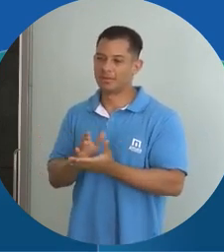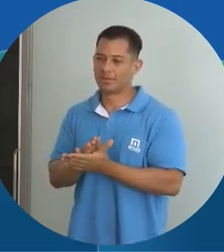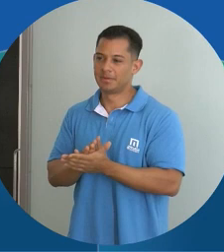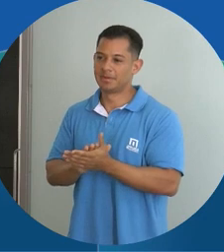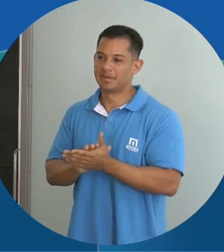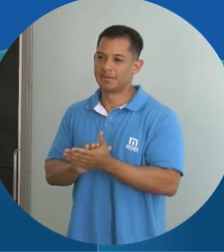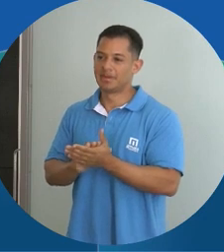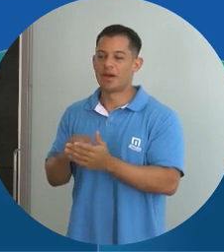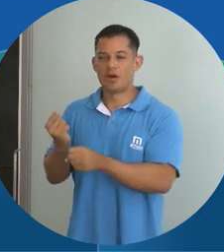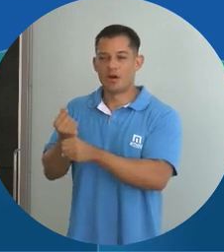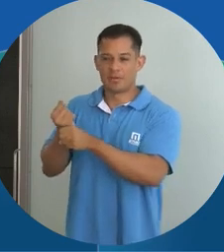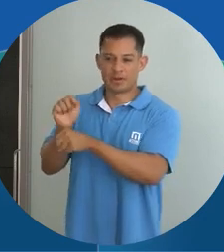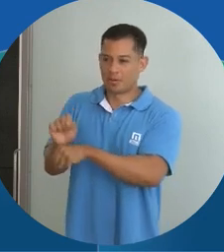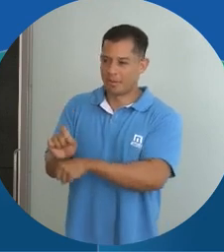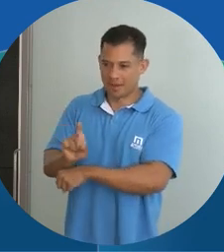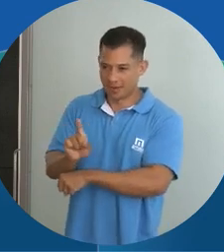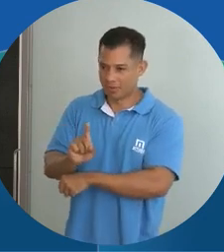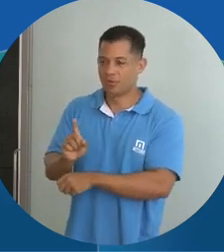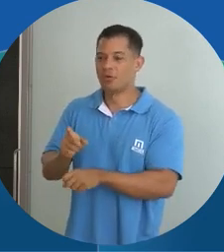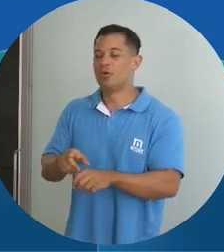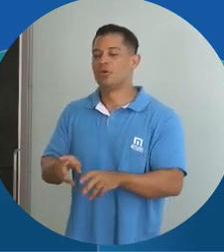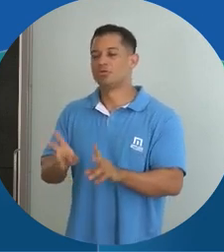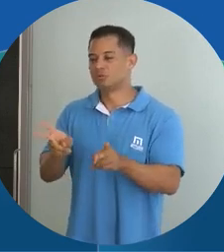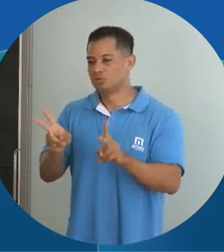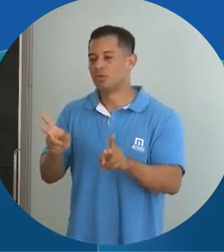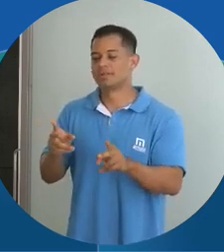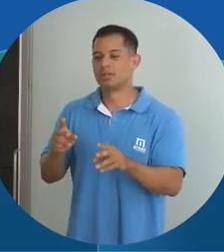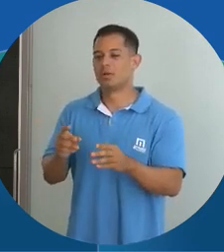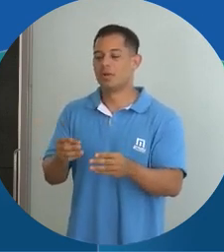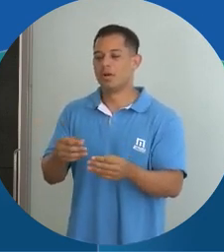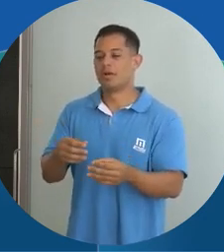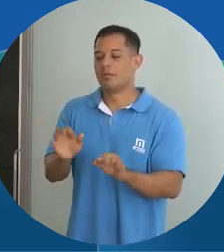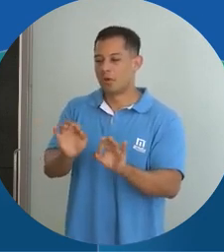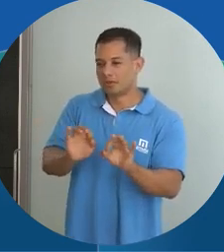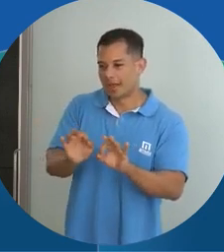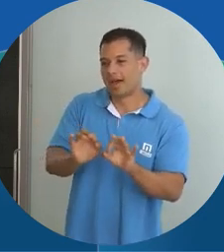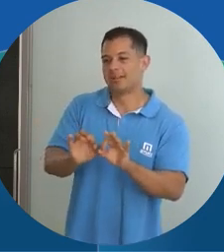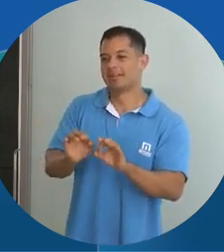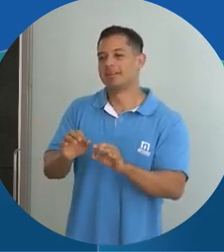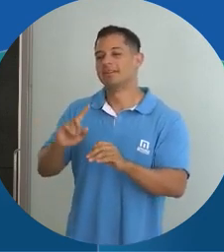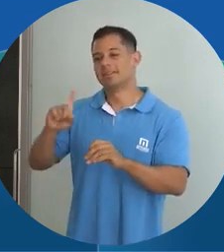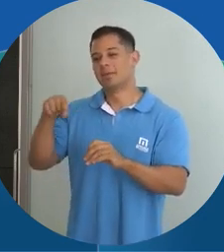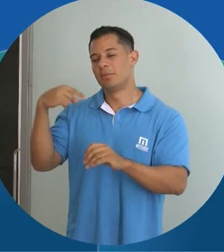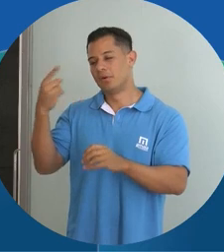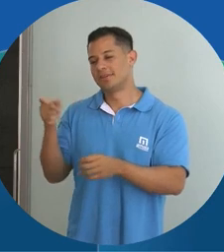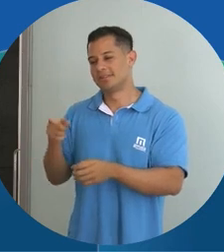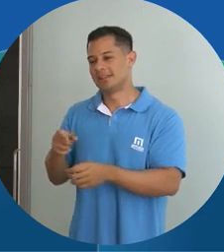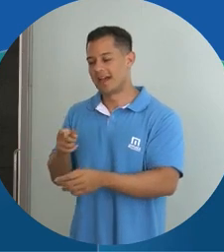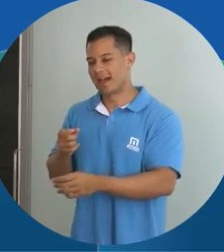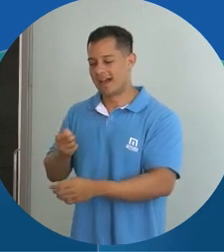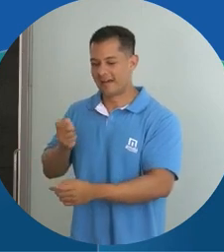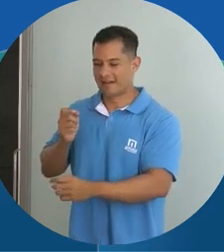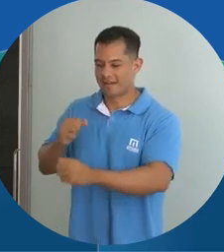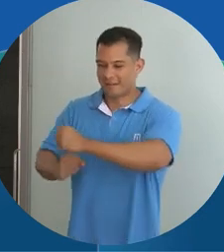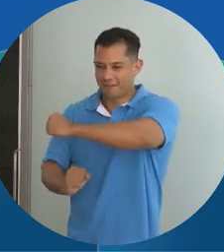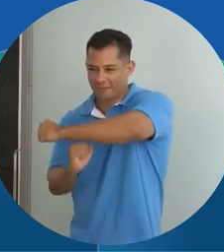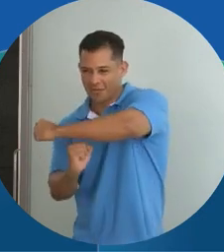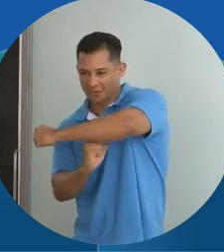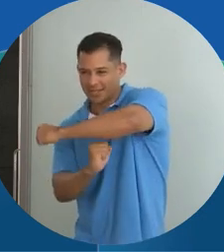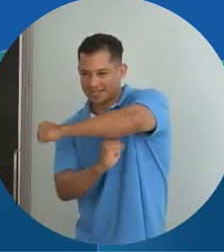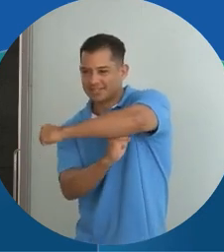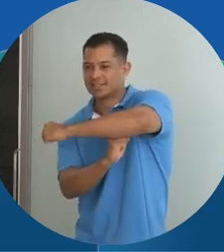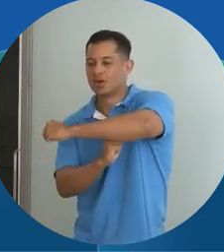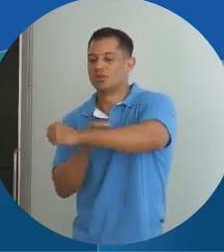com isso a obra não parou, ela foi sendo montada, a fundação direta trabalhou para a carga que ela